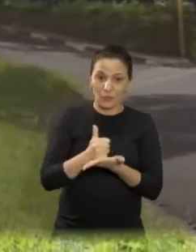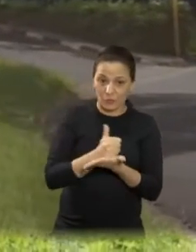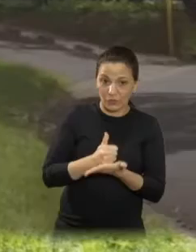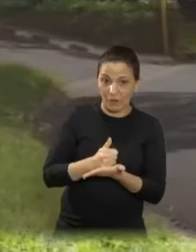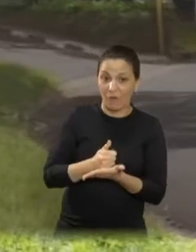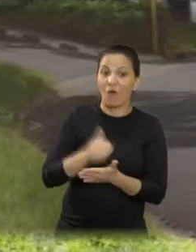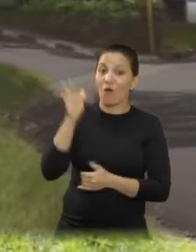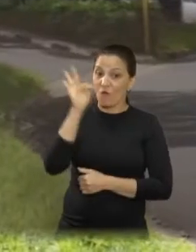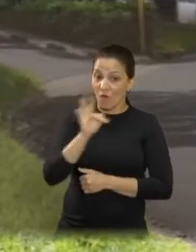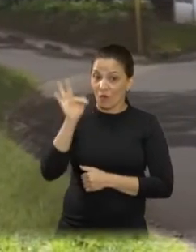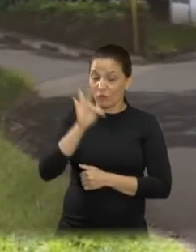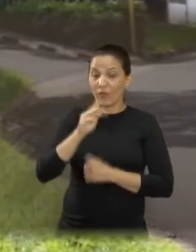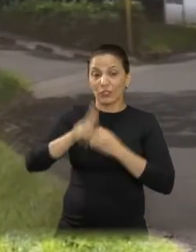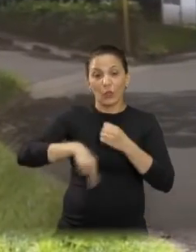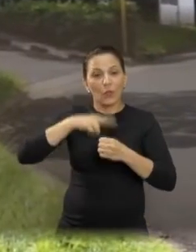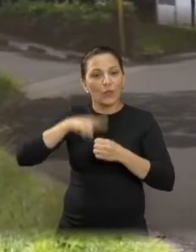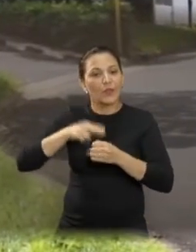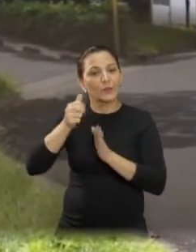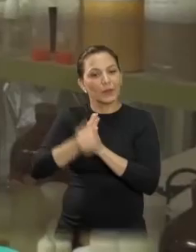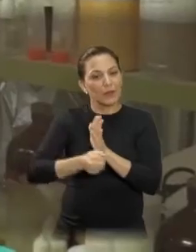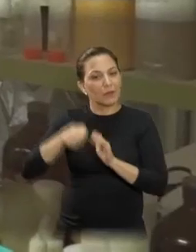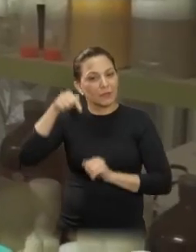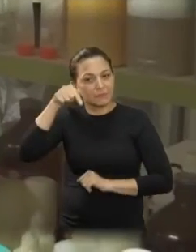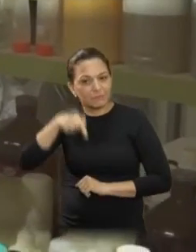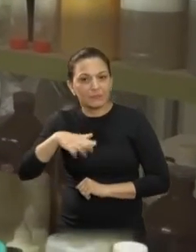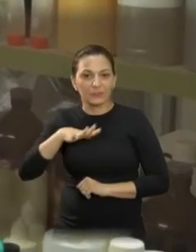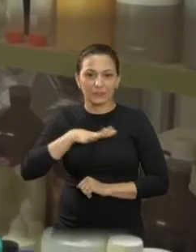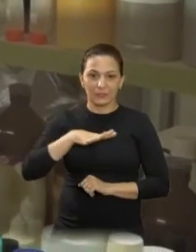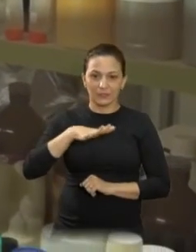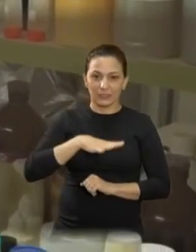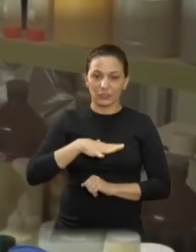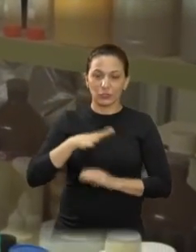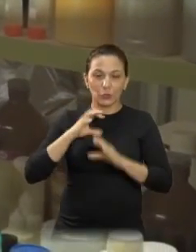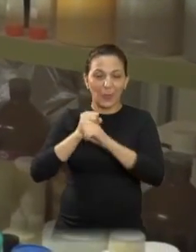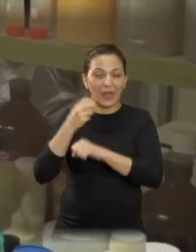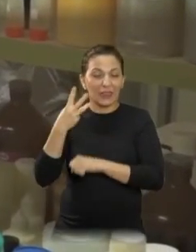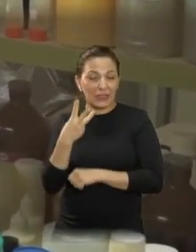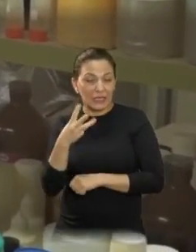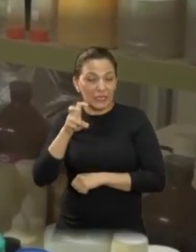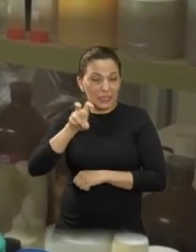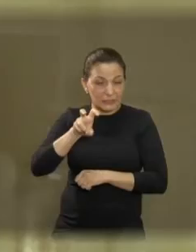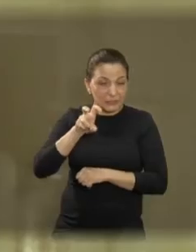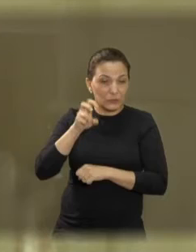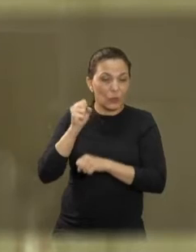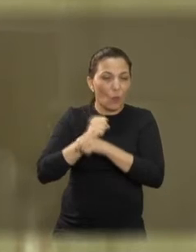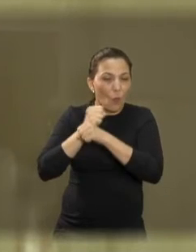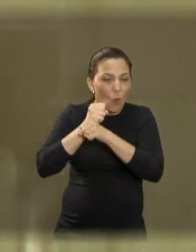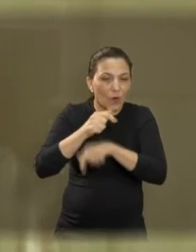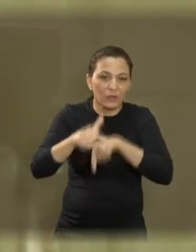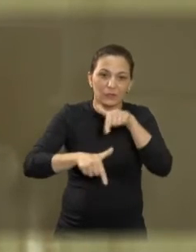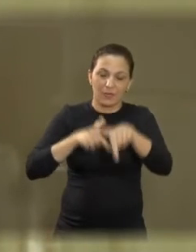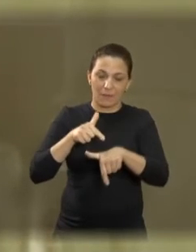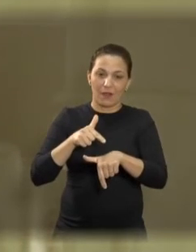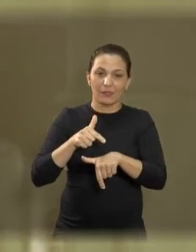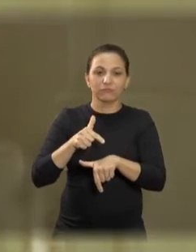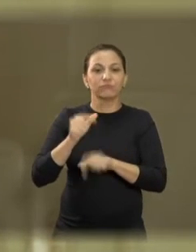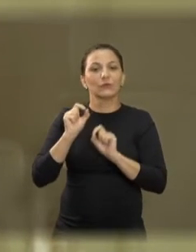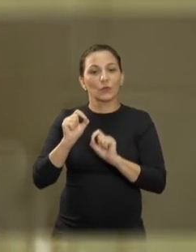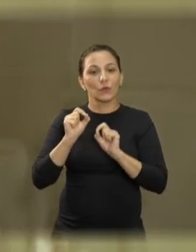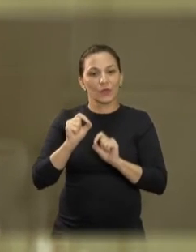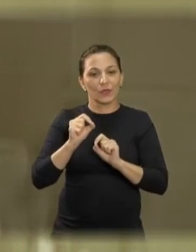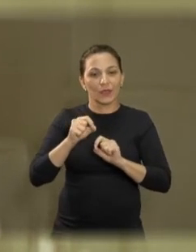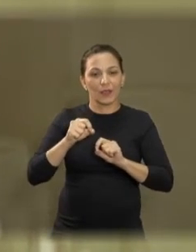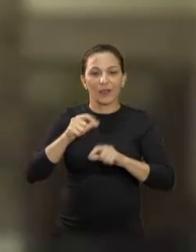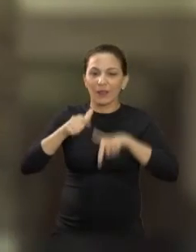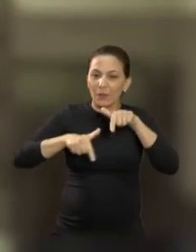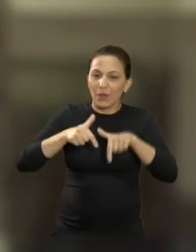Ciências Farmacêuticas, campus da Unesp Araraquara, são 35 anos. Teve uma breve passagem pelo